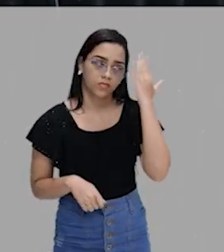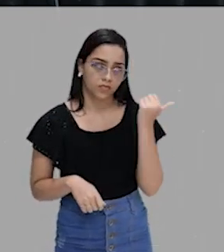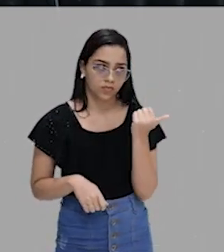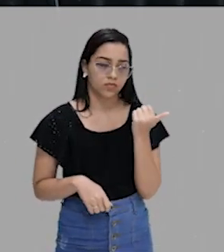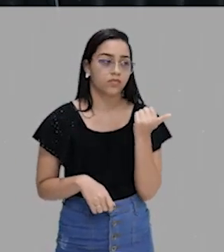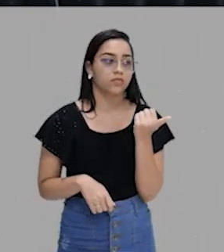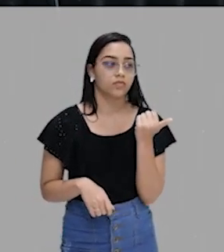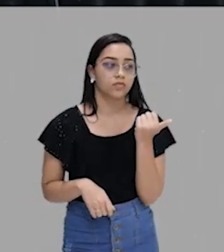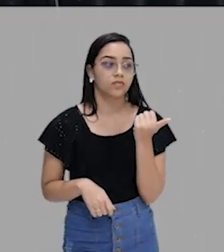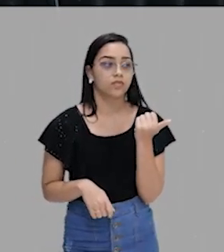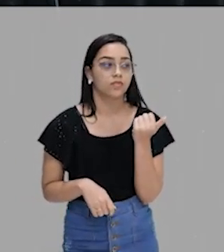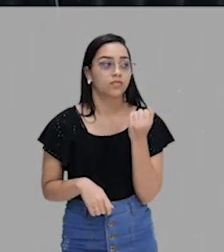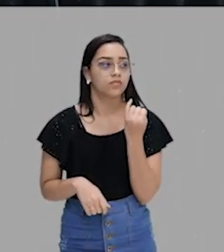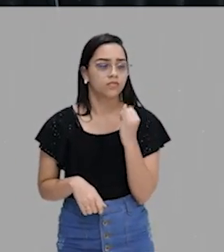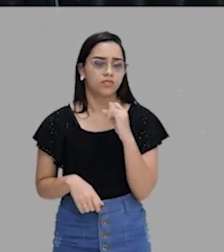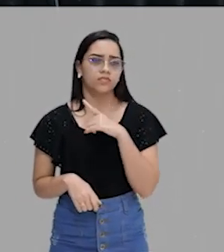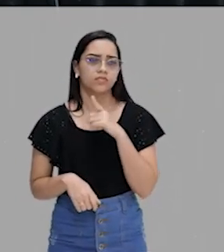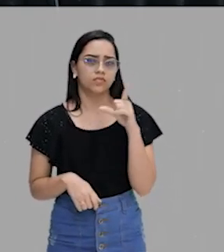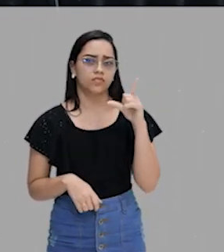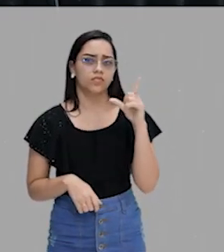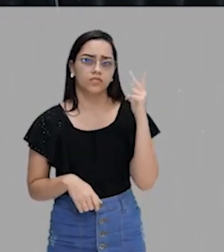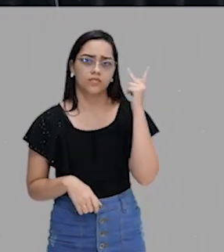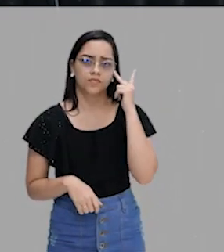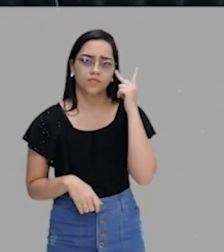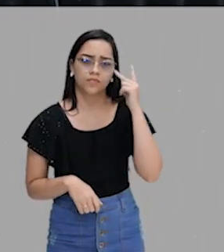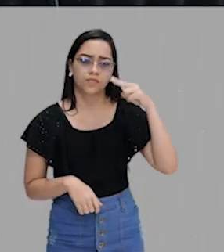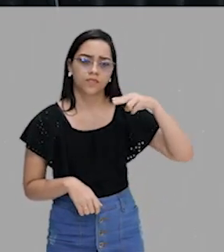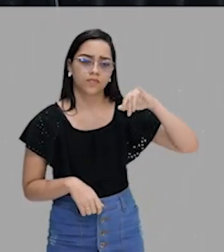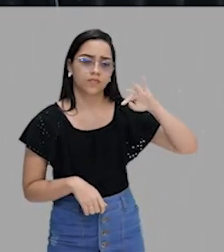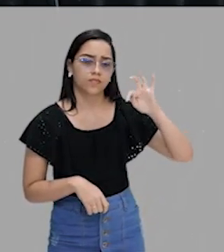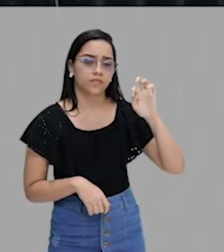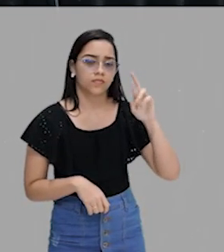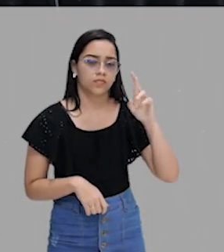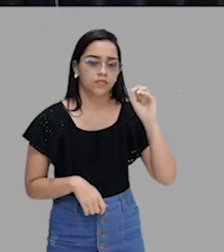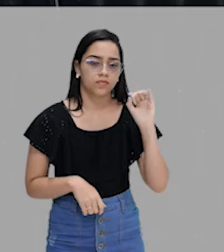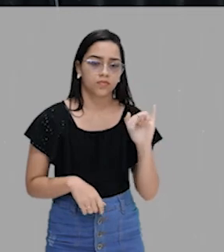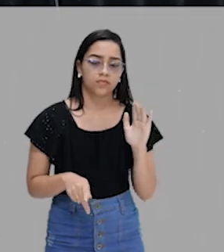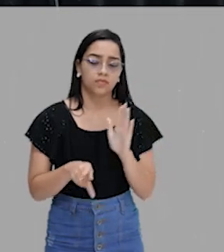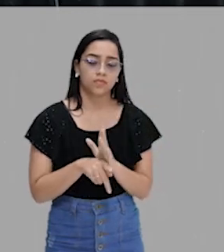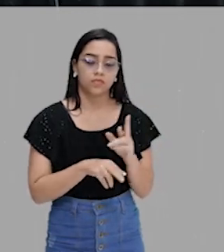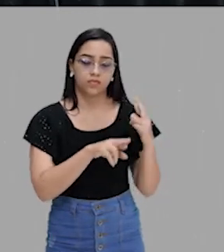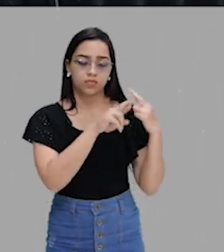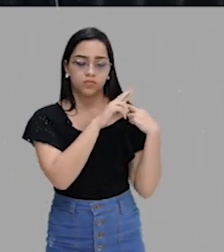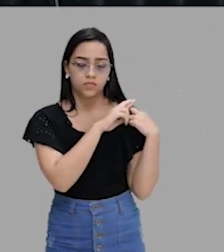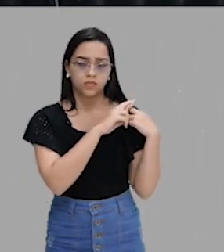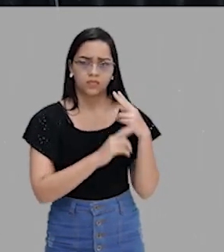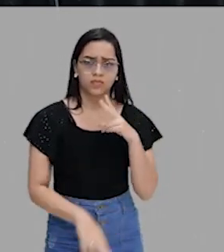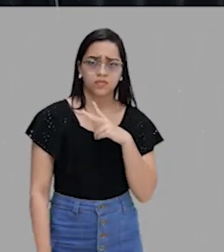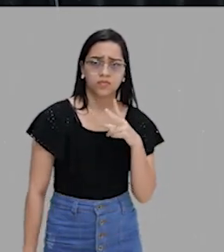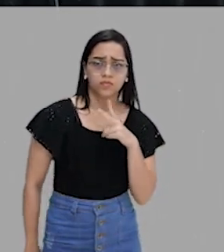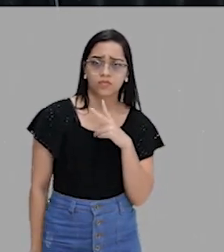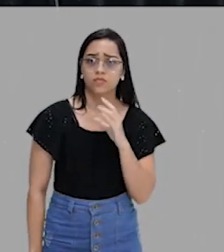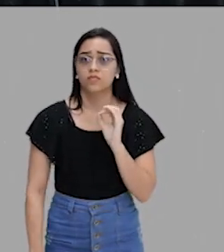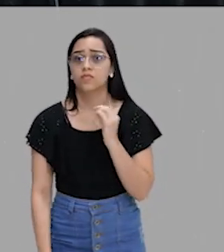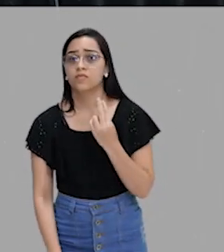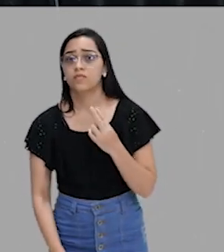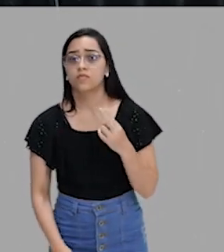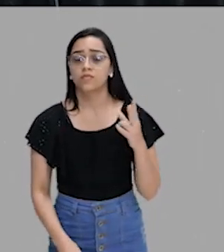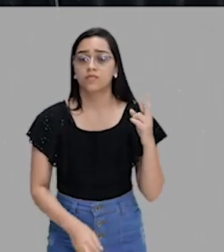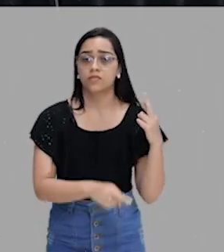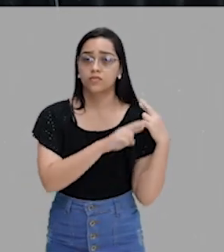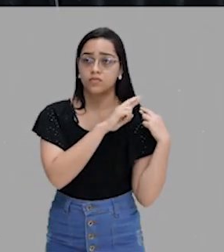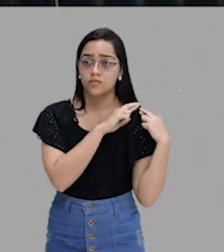se lá em Niterói, o terminal rodoviário é de responsabilidade de uma terceirizada, é de